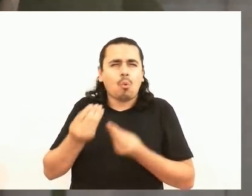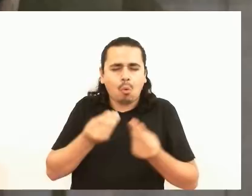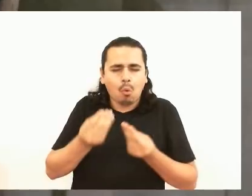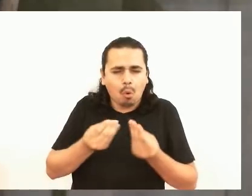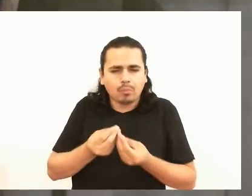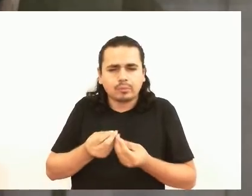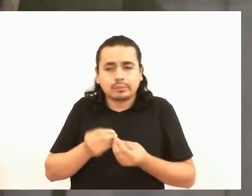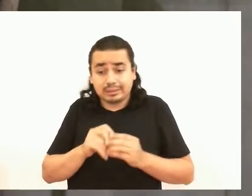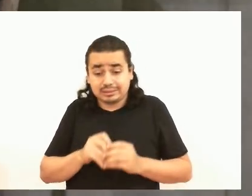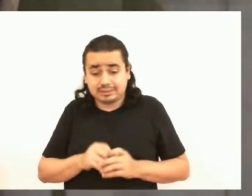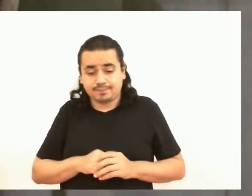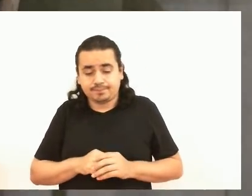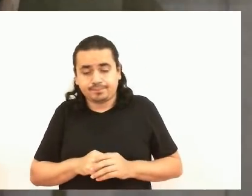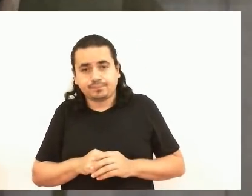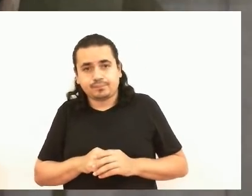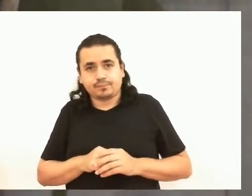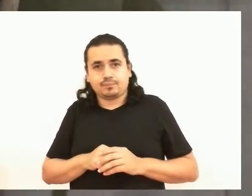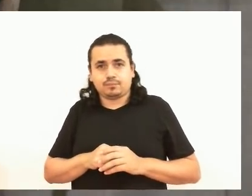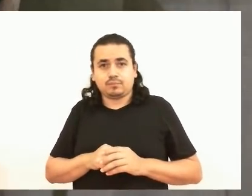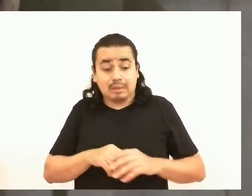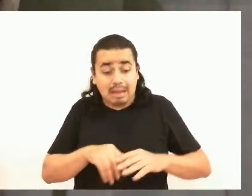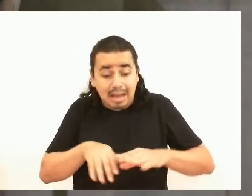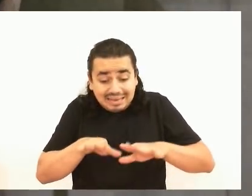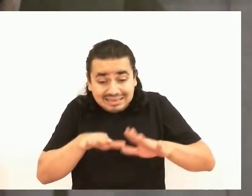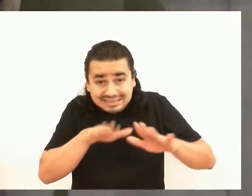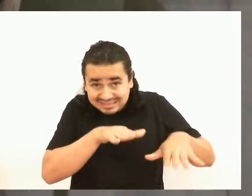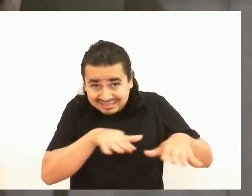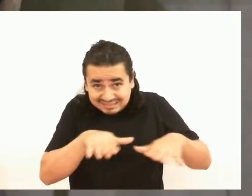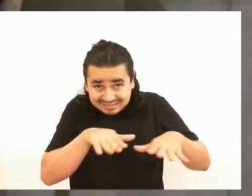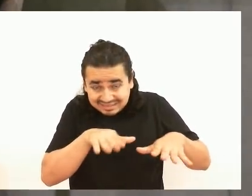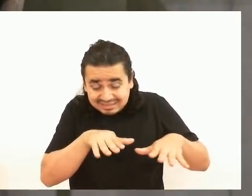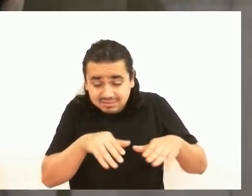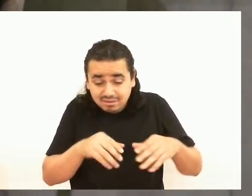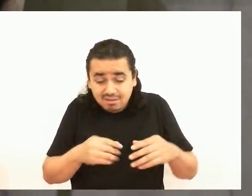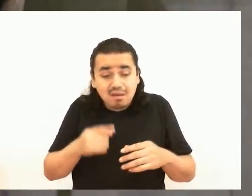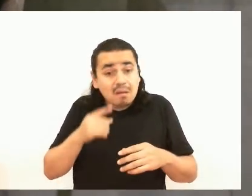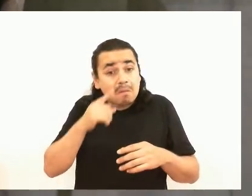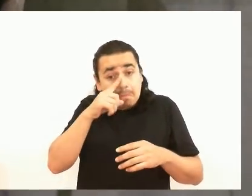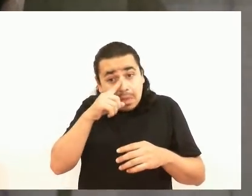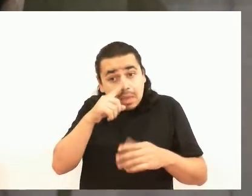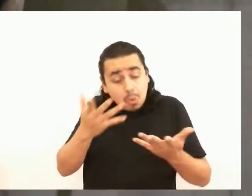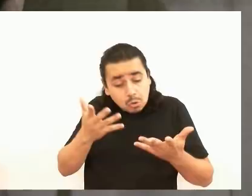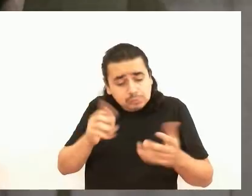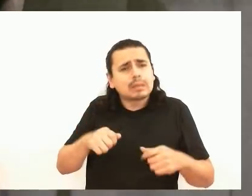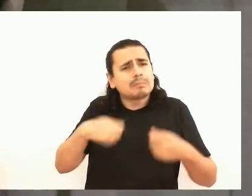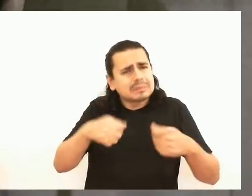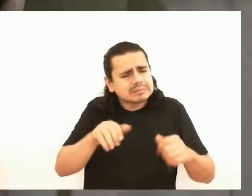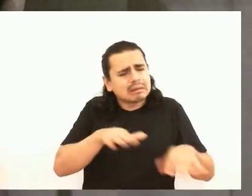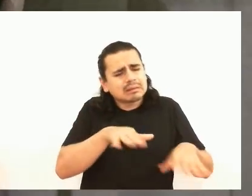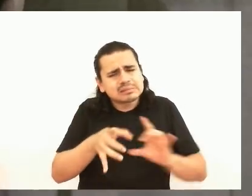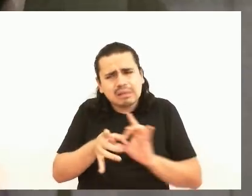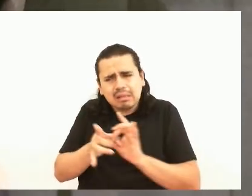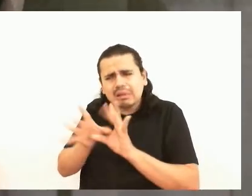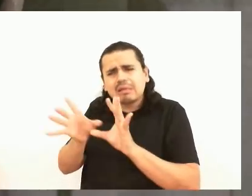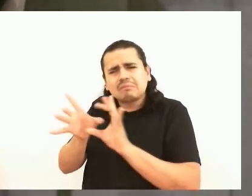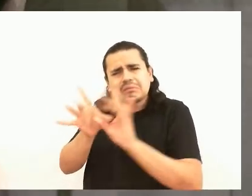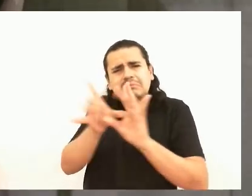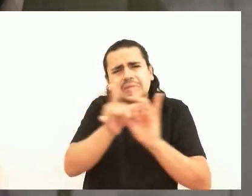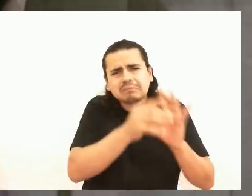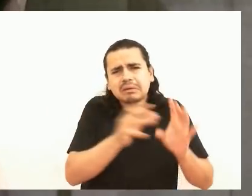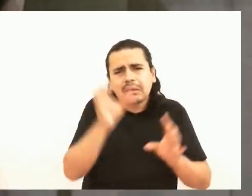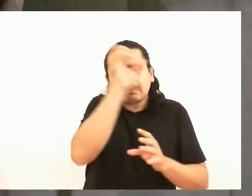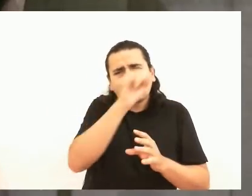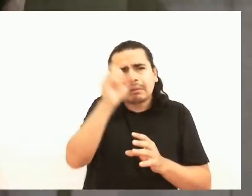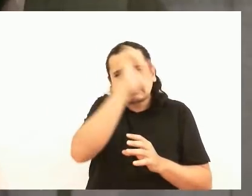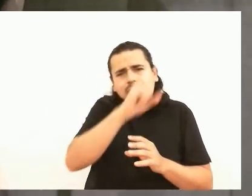de deixar a criança correr riscos e e kimi de risco são esses